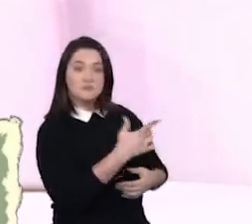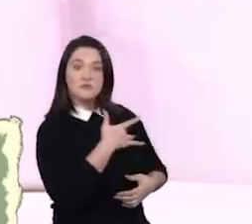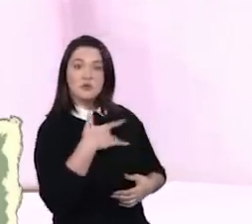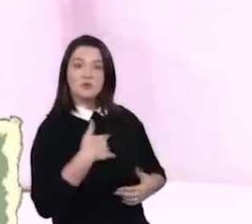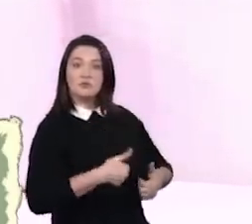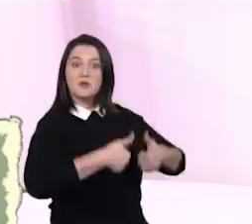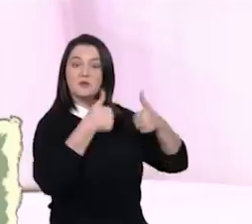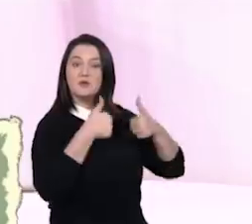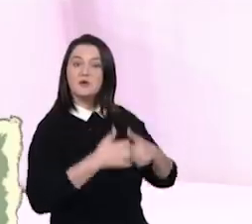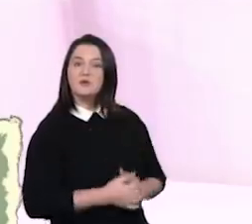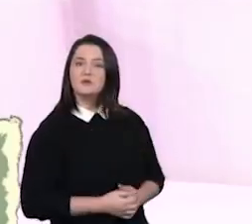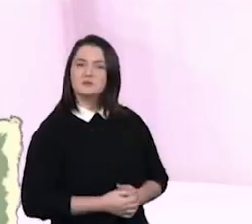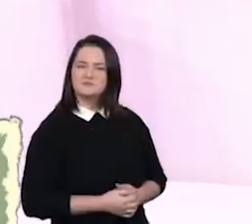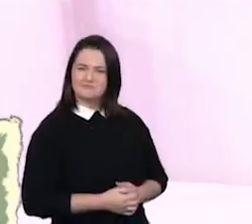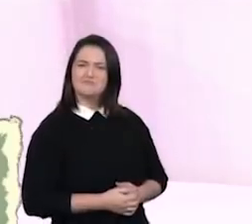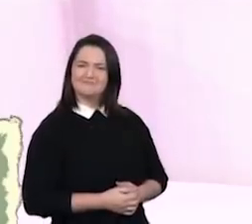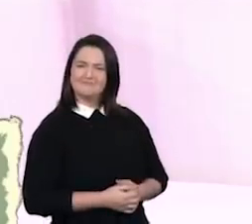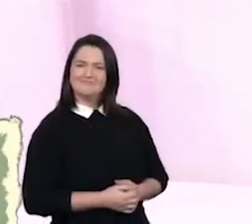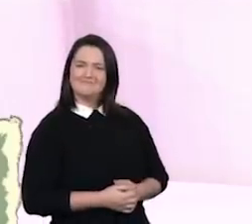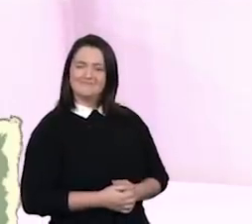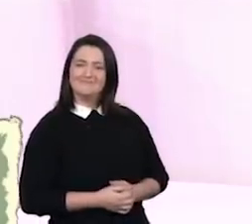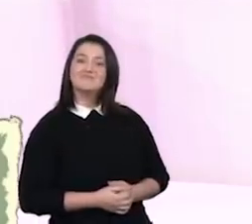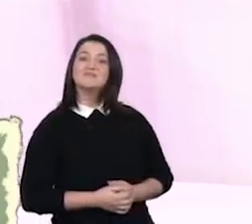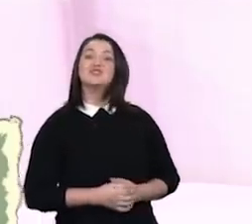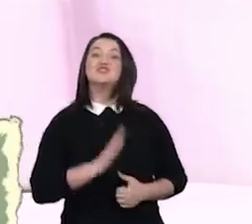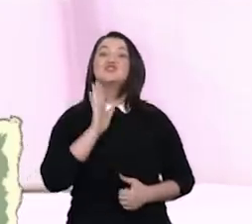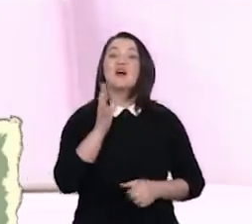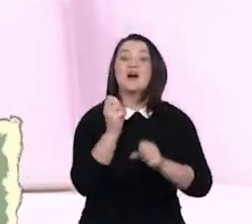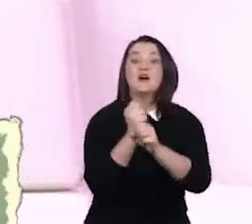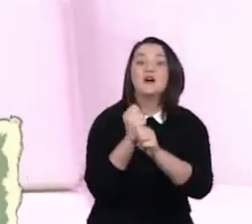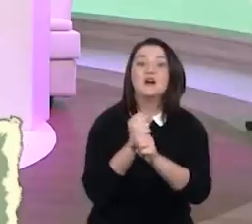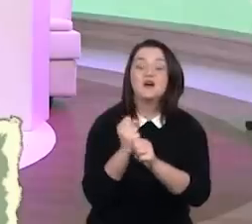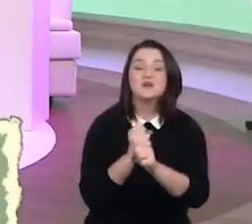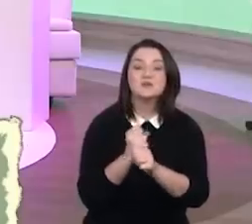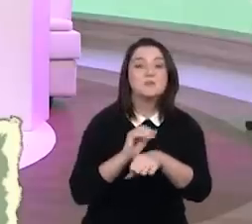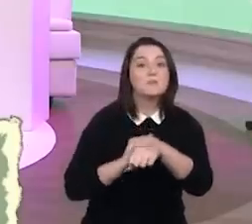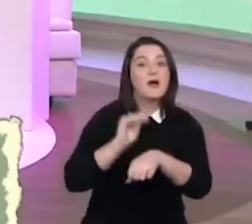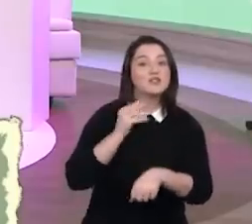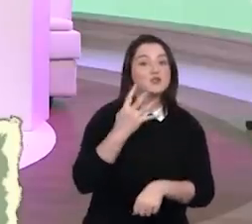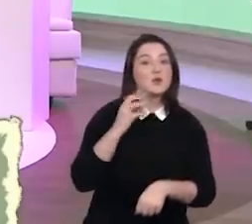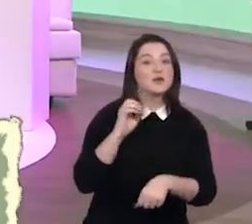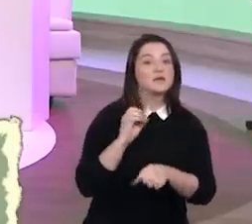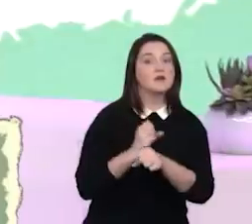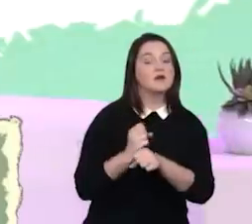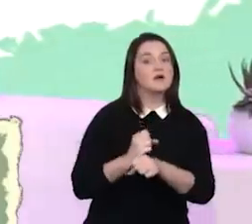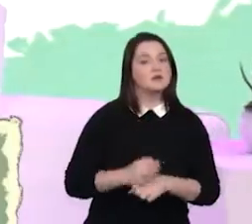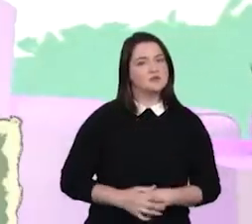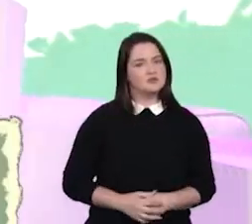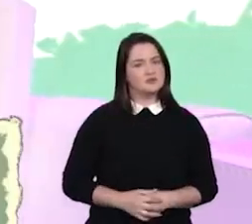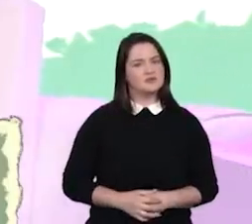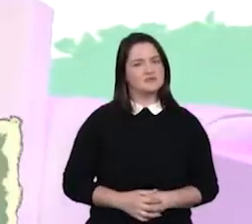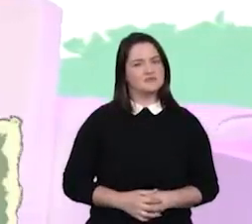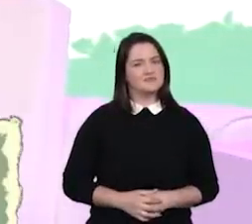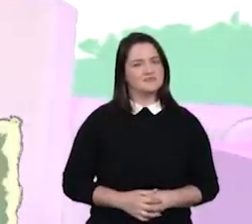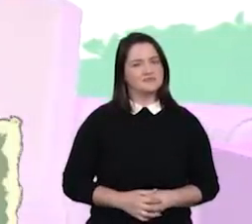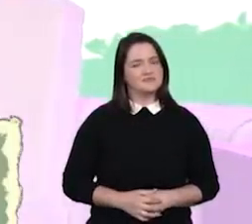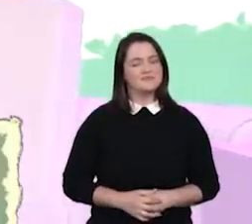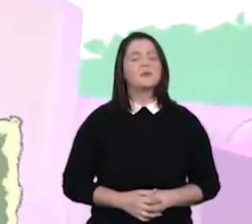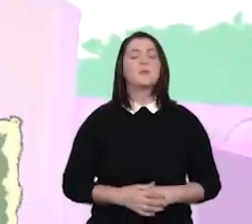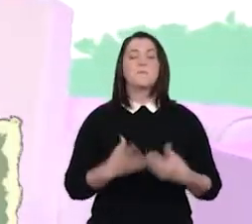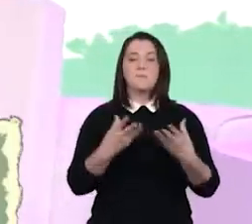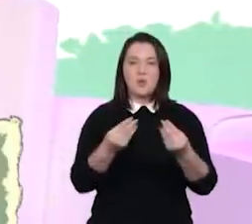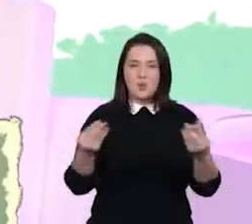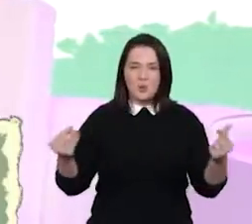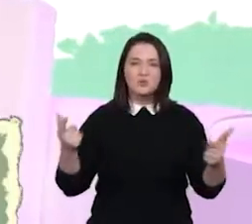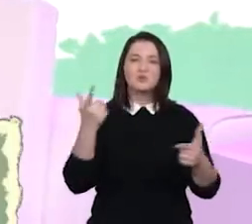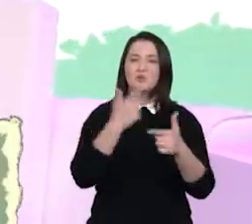não. Estamos falando daqueles que já estão há décadas juntos. Você acha que é pouco? Muitos distúrbios